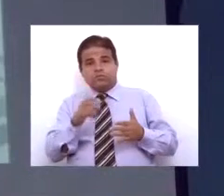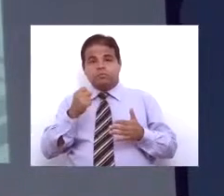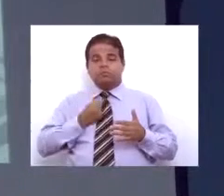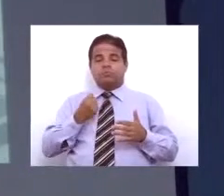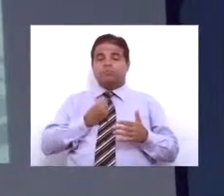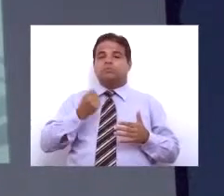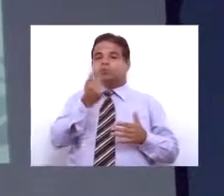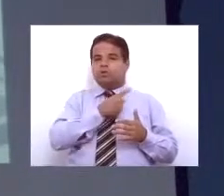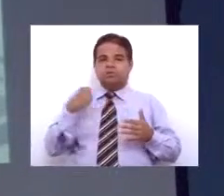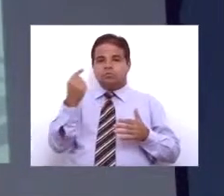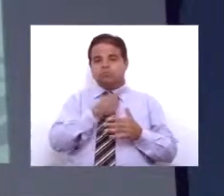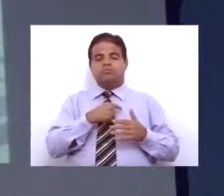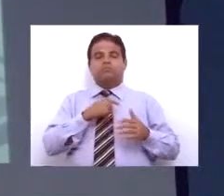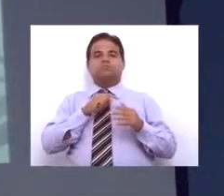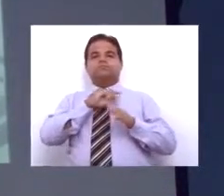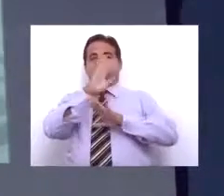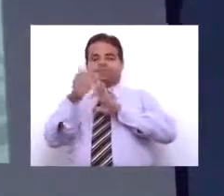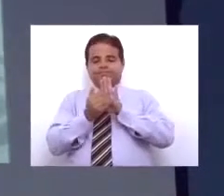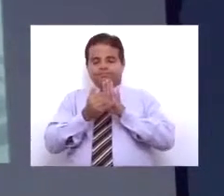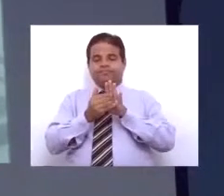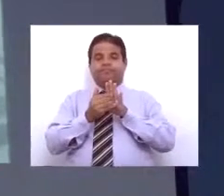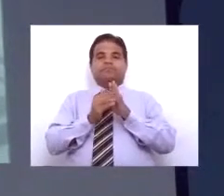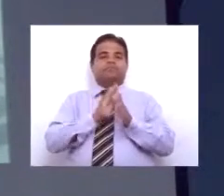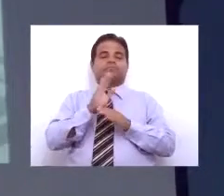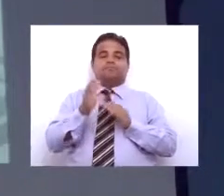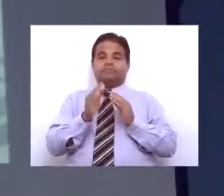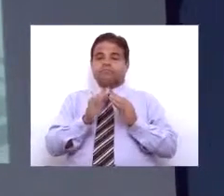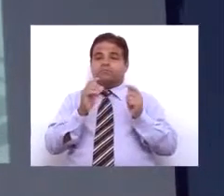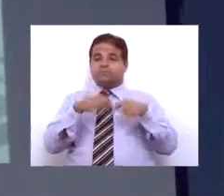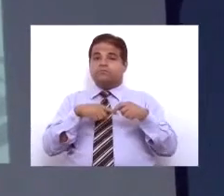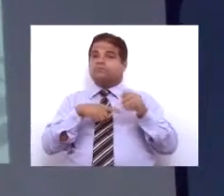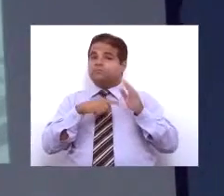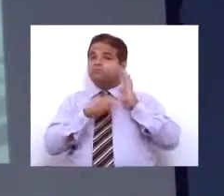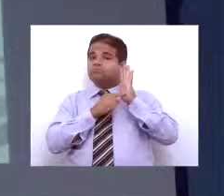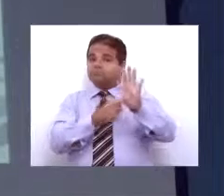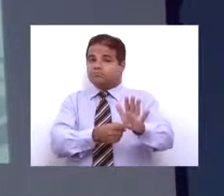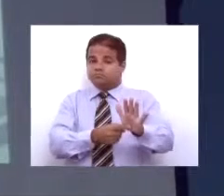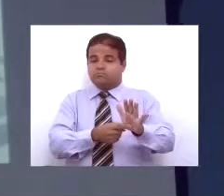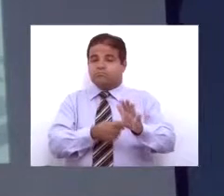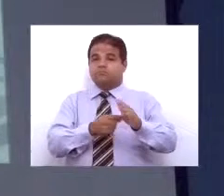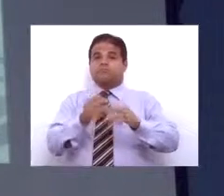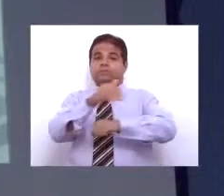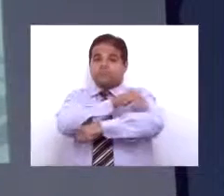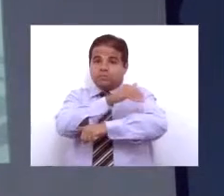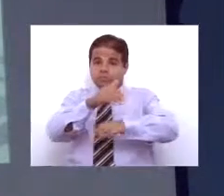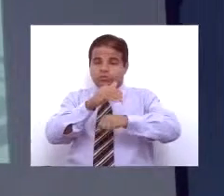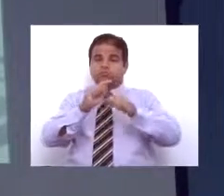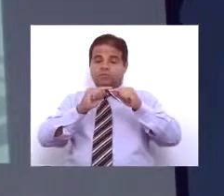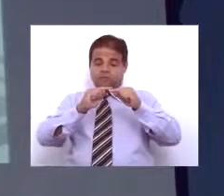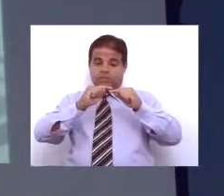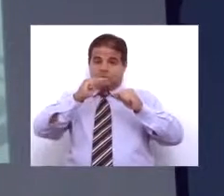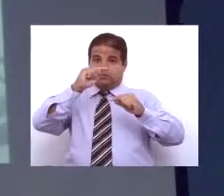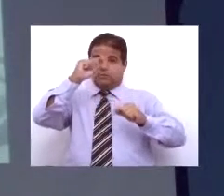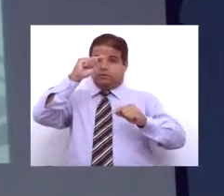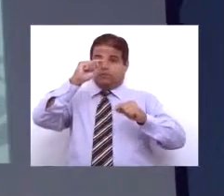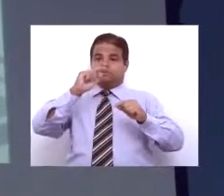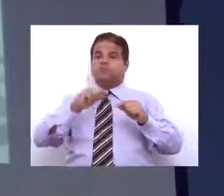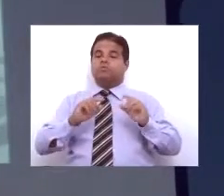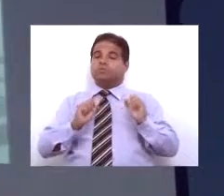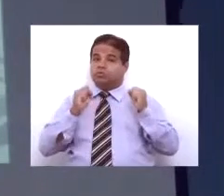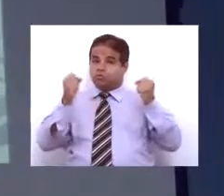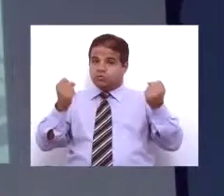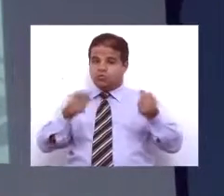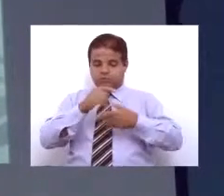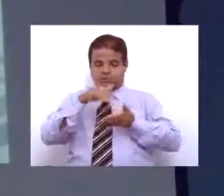no que tange aos tributos municipais ela tem apresentado uma curva ascendente os esforços que a secretaria de